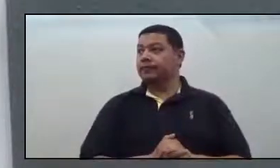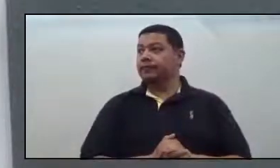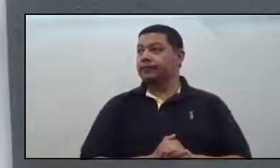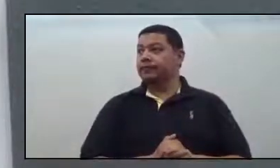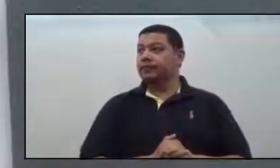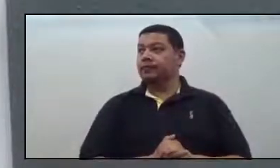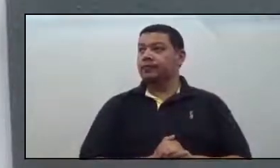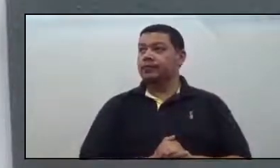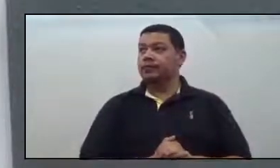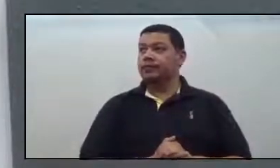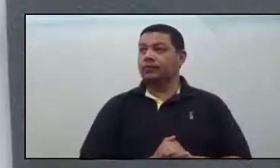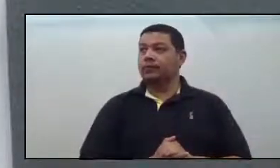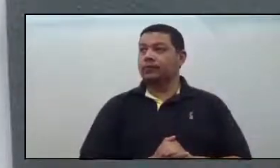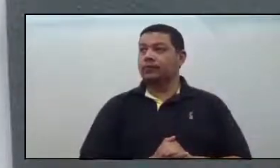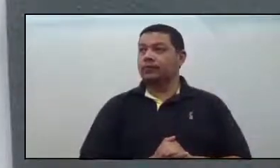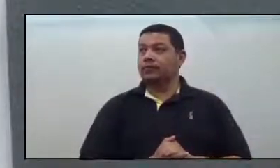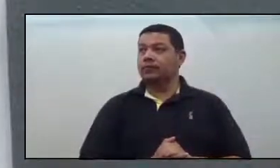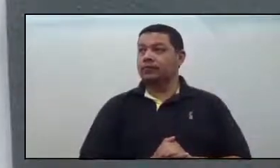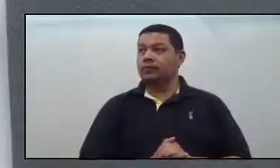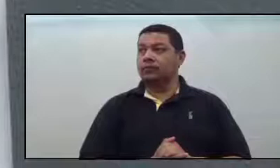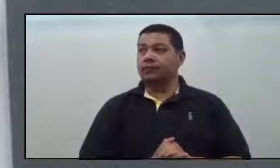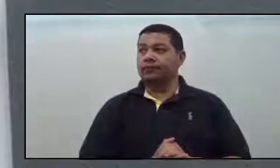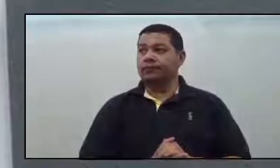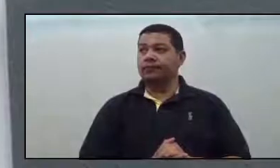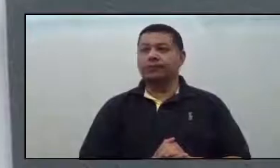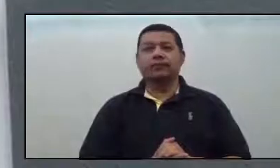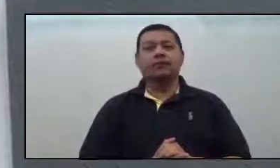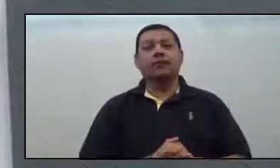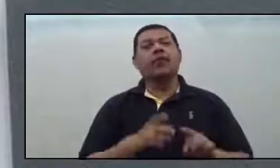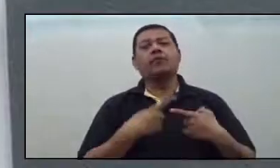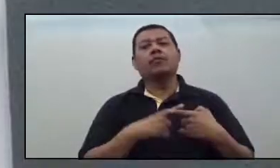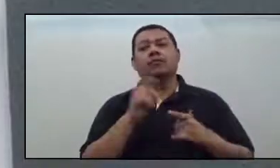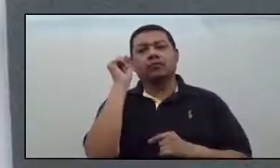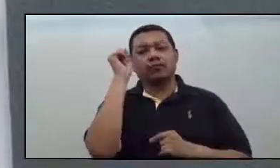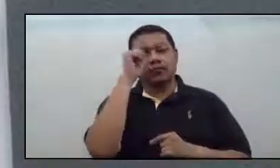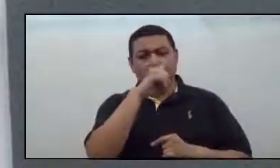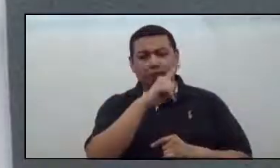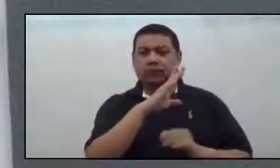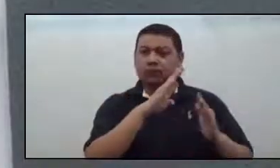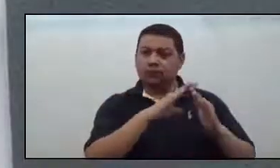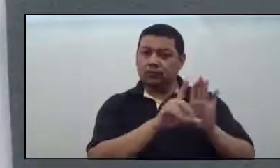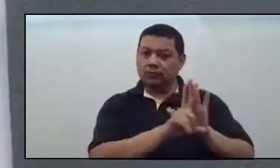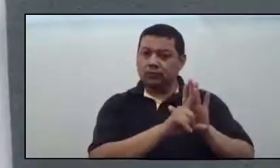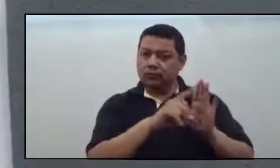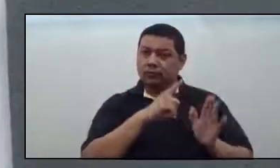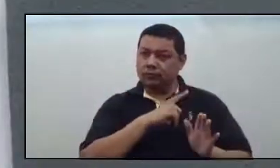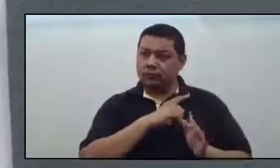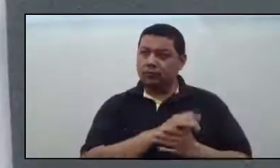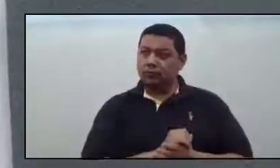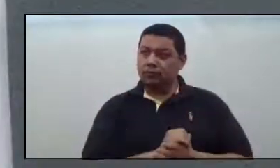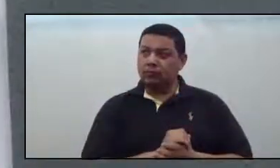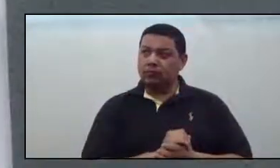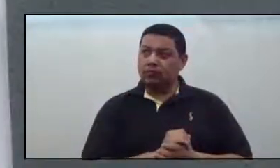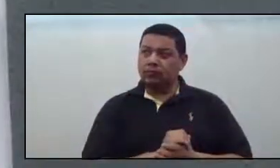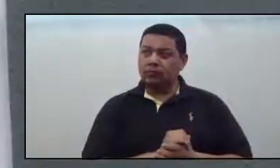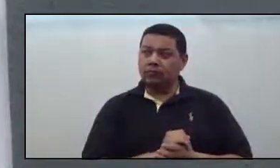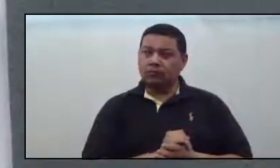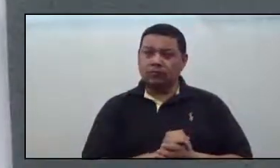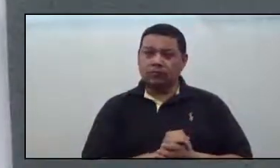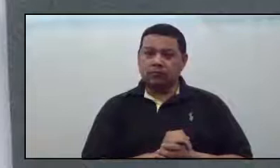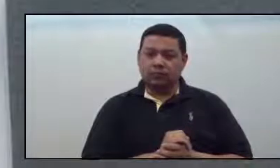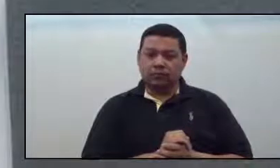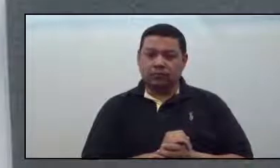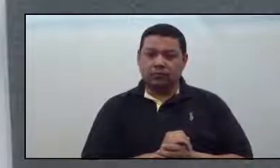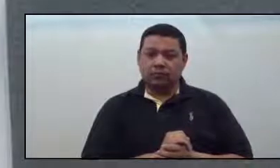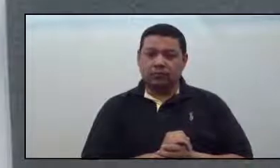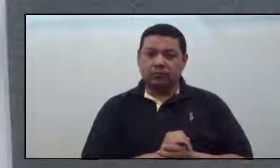Capiche. Gostaria que fosse encaminhado aí qual é as dificuldades que a Câmara Municipal de Cacoal está encontrando para colocar essa